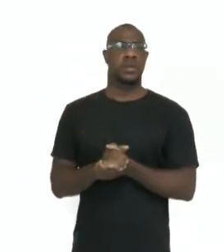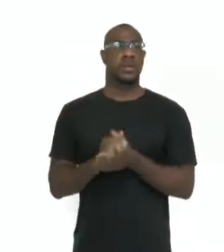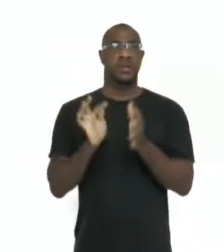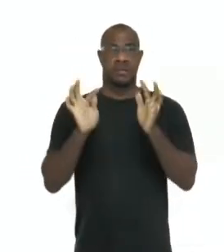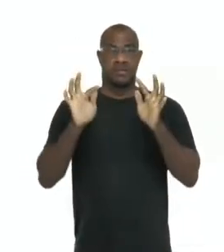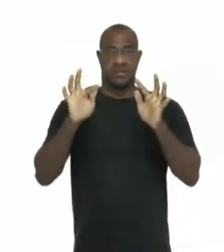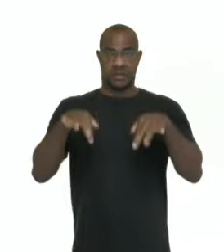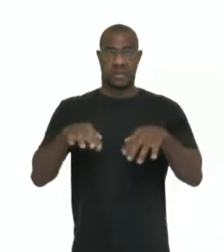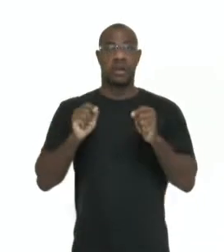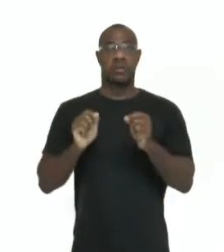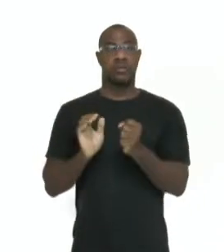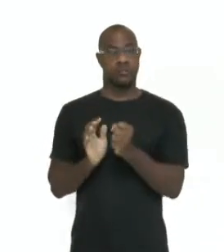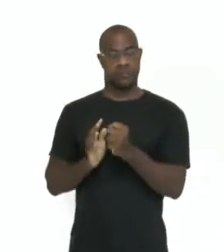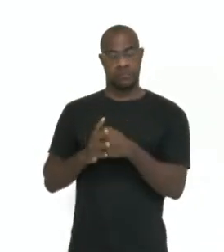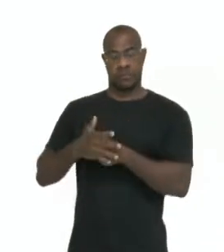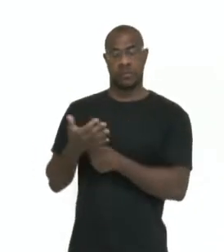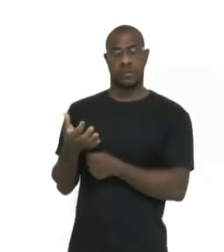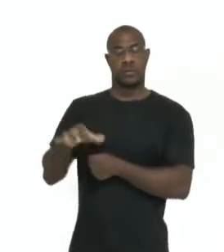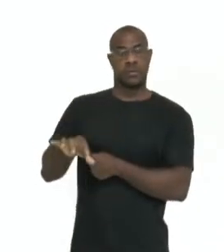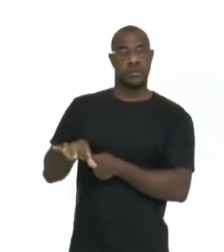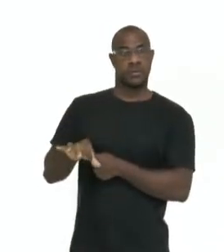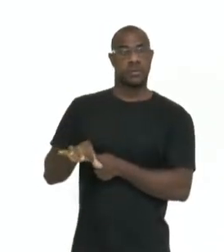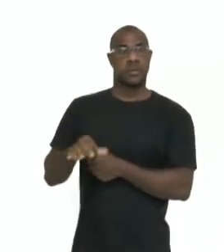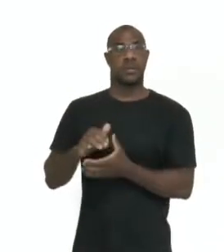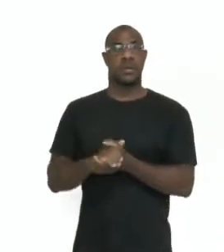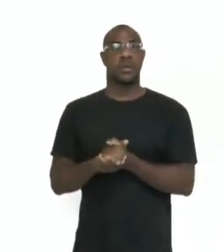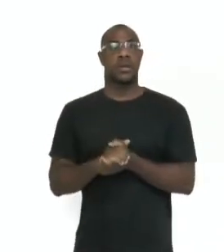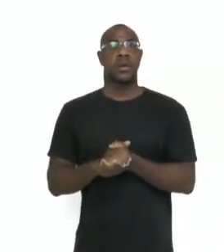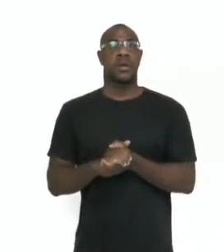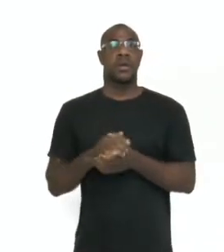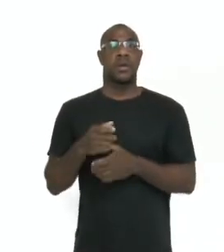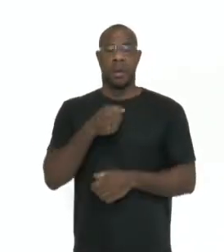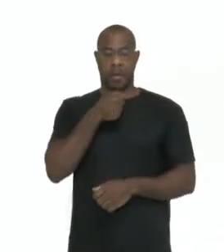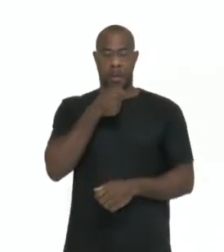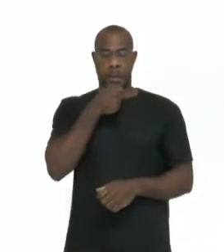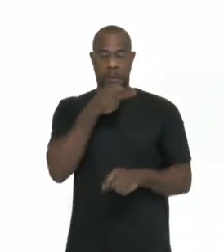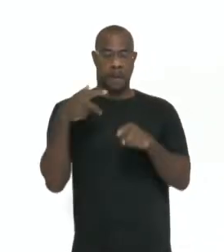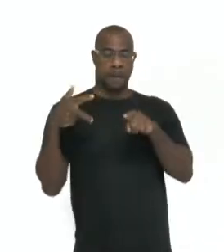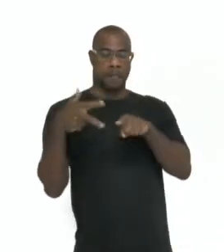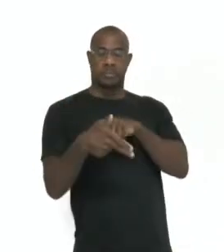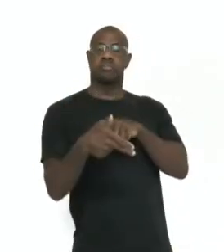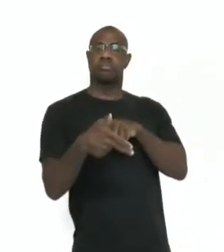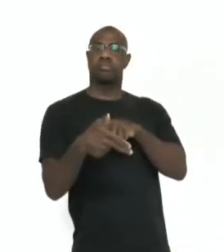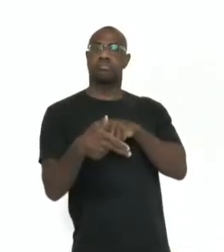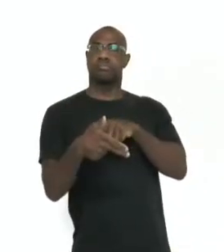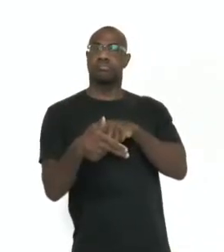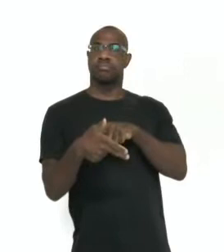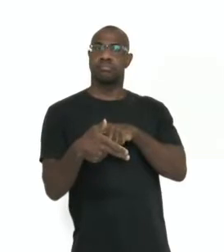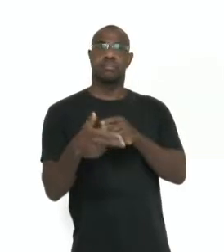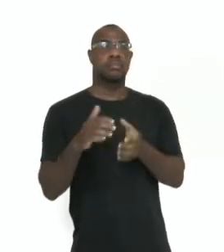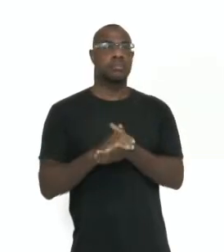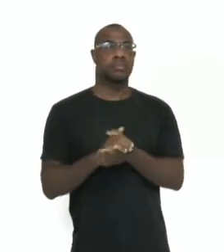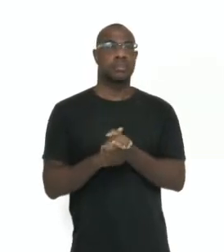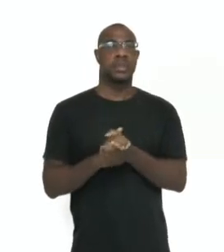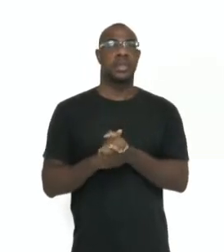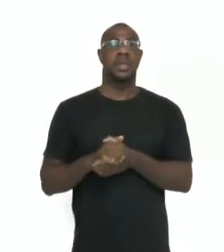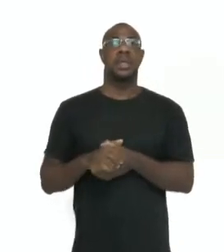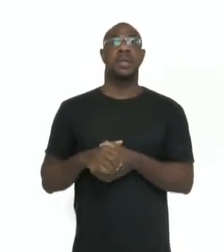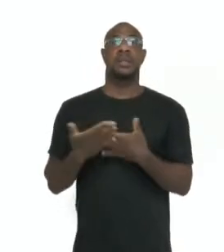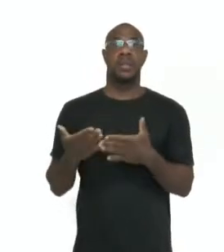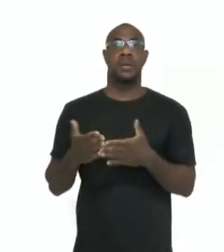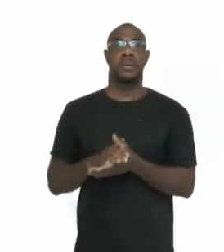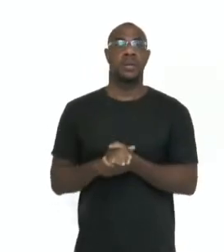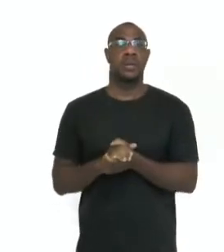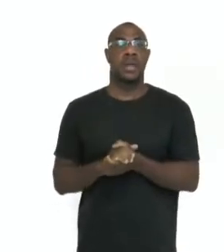sobre a Covid-19, o som de Everton foi cortado pela emissora. A emissora Sport TV